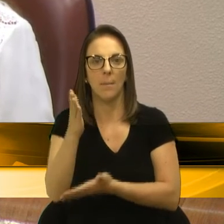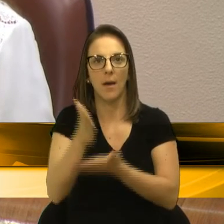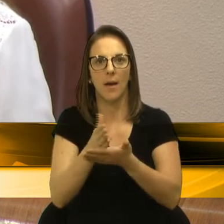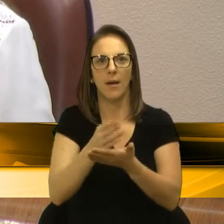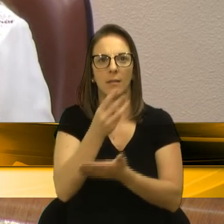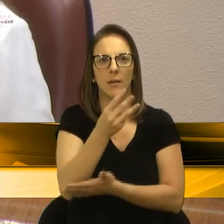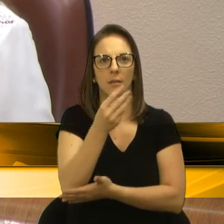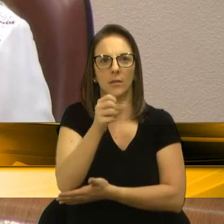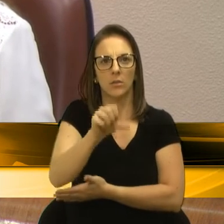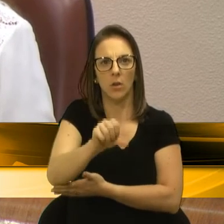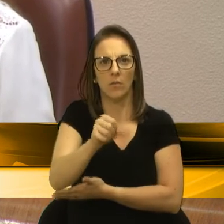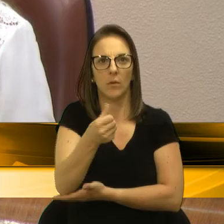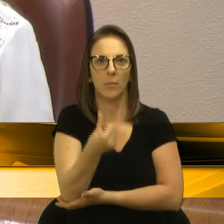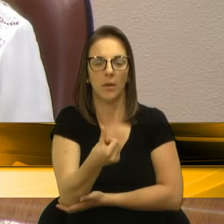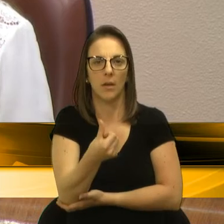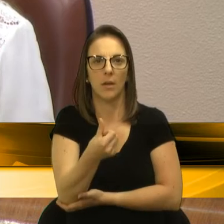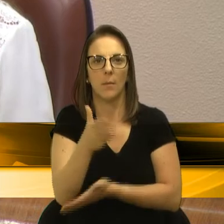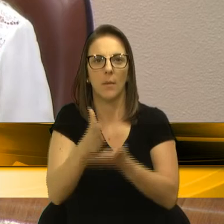DE/396/2019 e